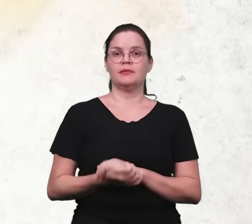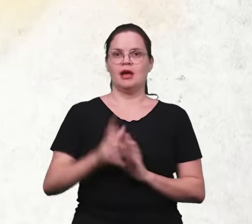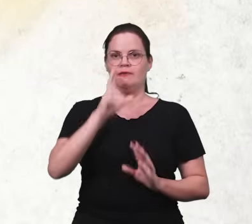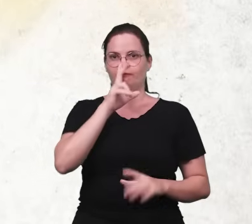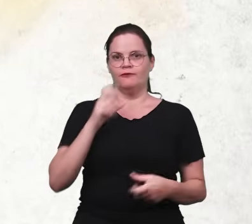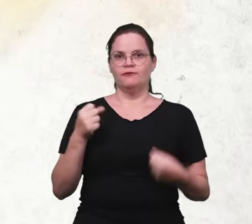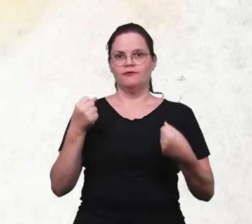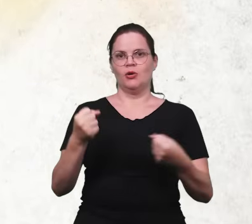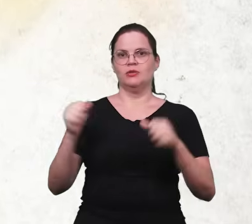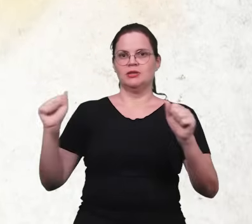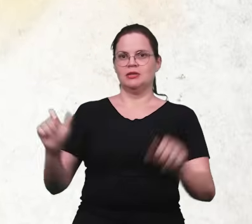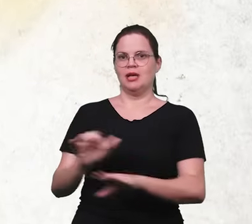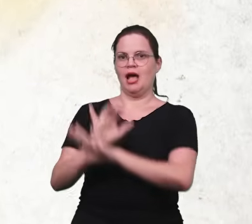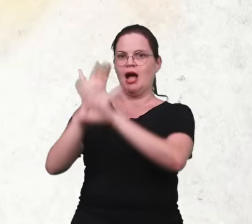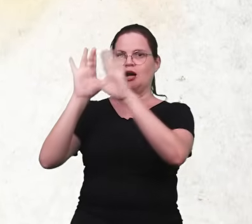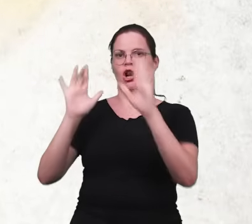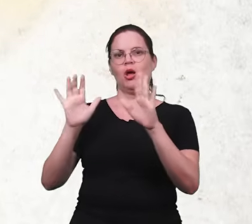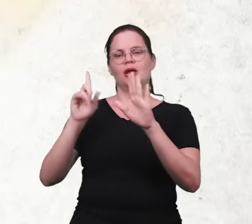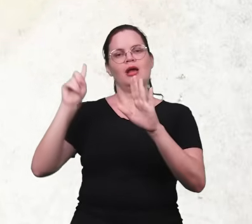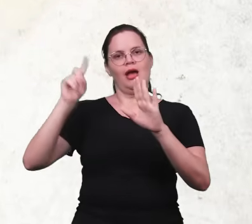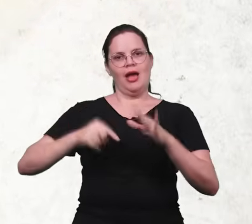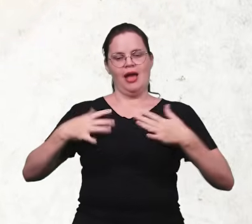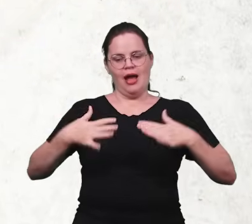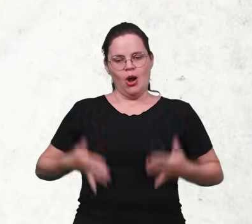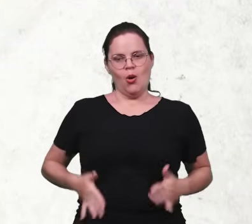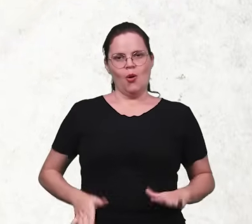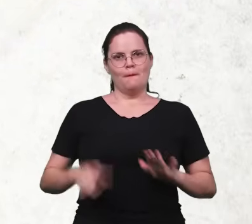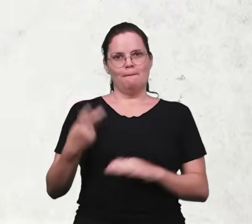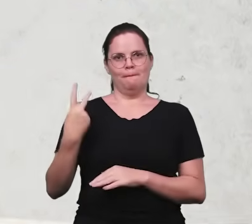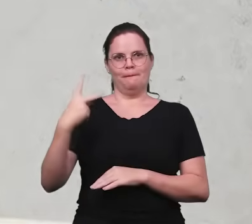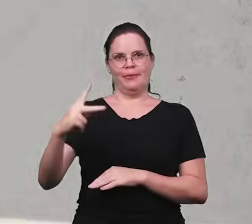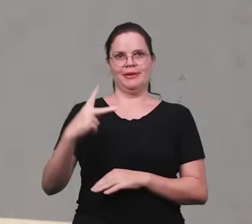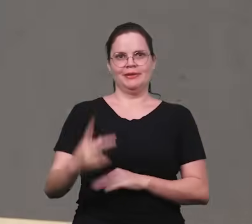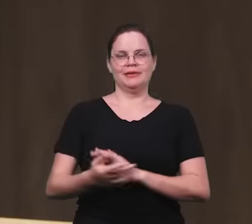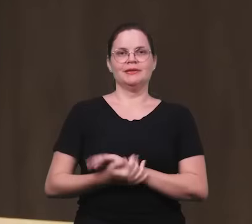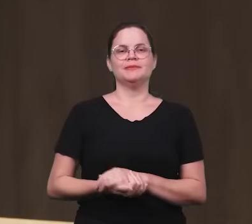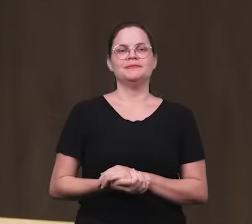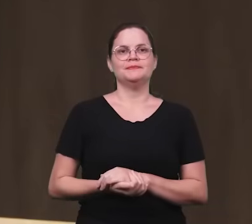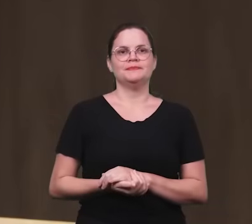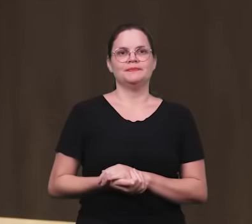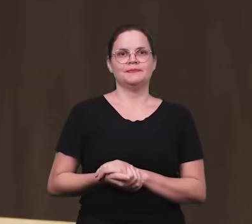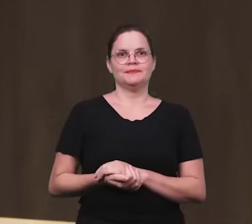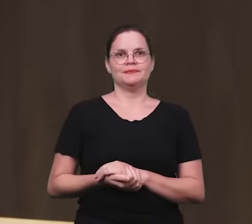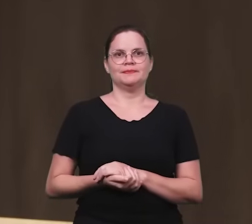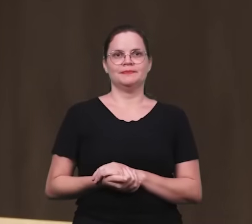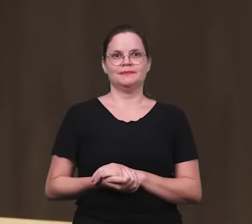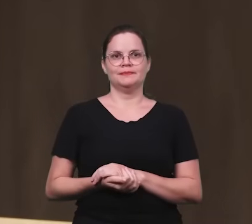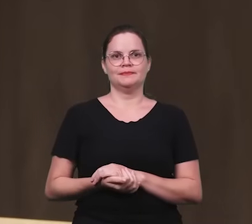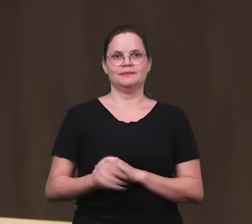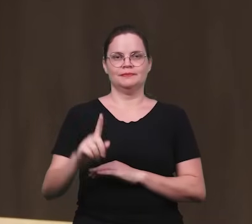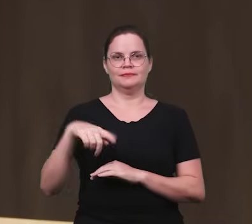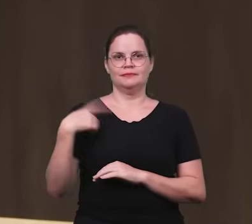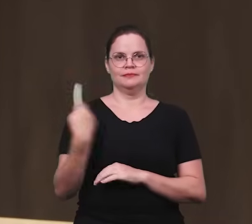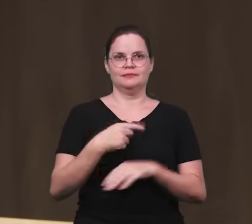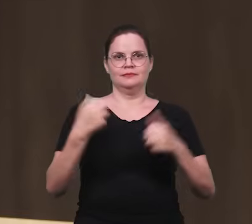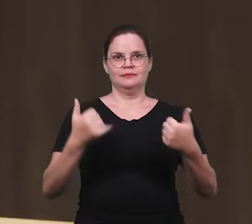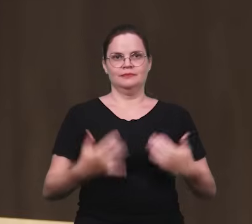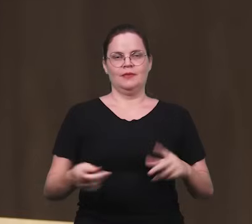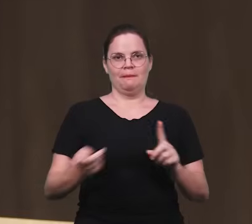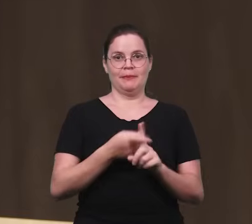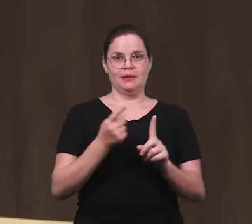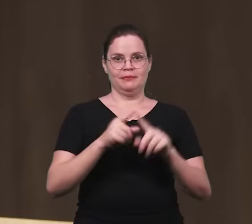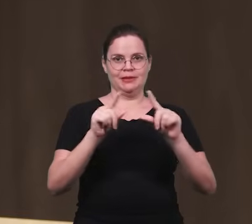as suas vestes, rir-se do dia futuro. Aqui, primeiro, a gente vai falar dessa primeira